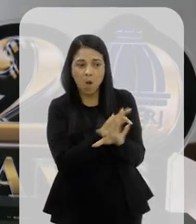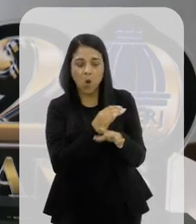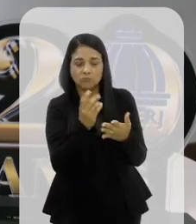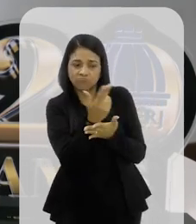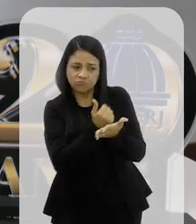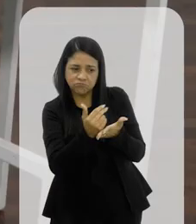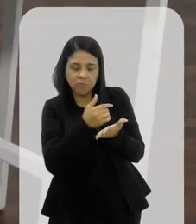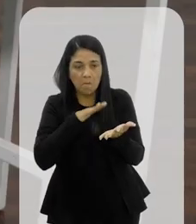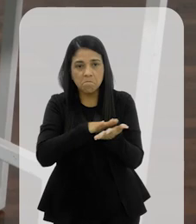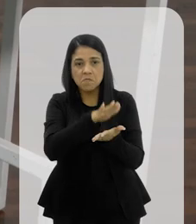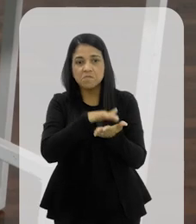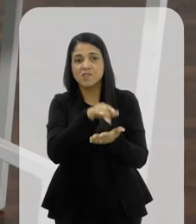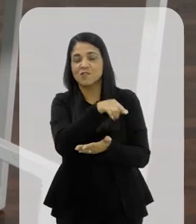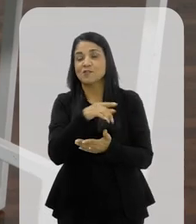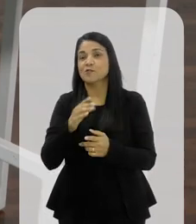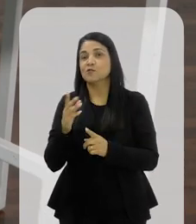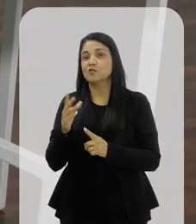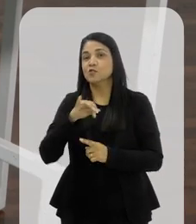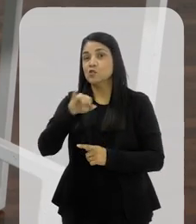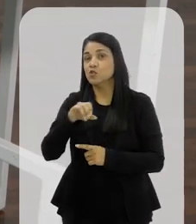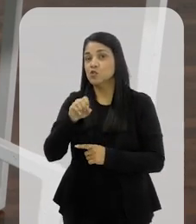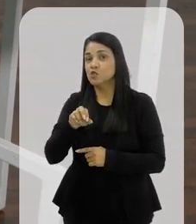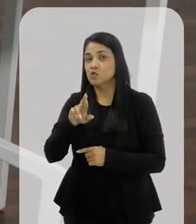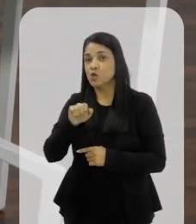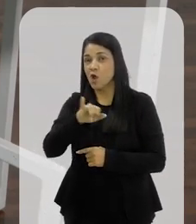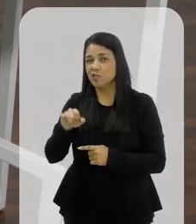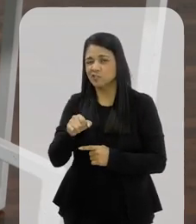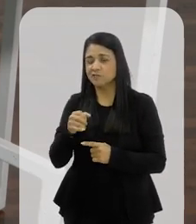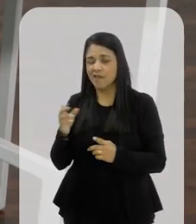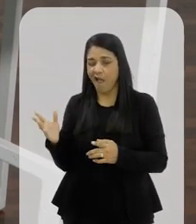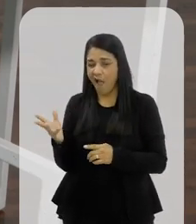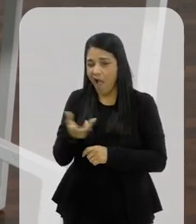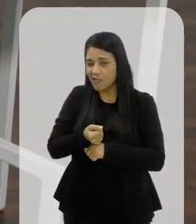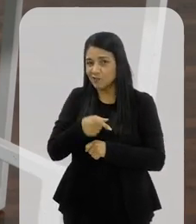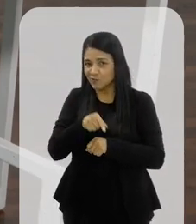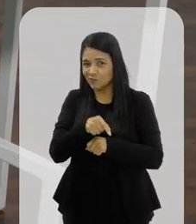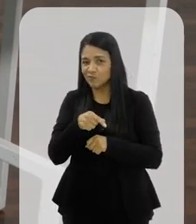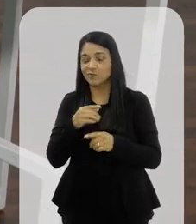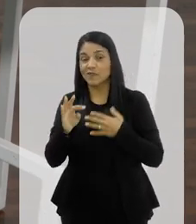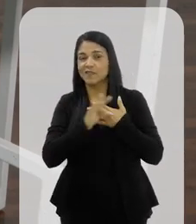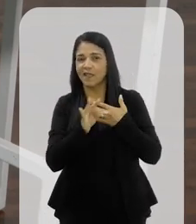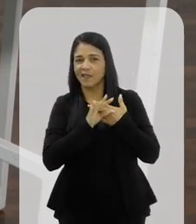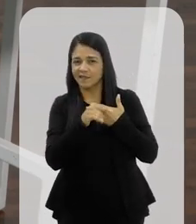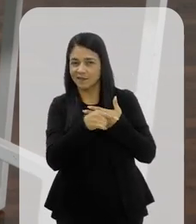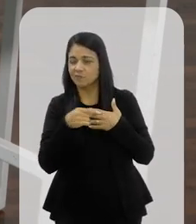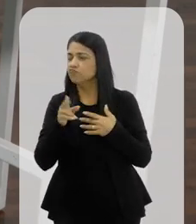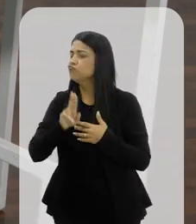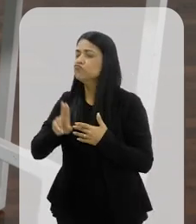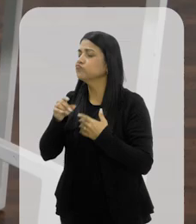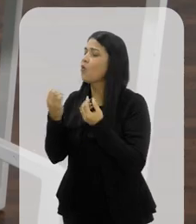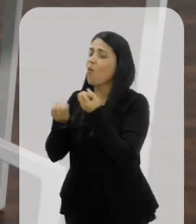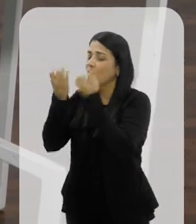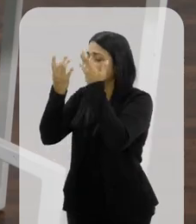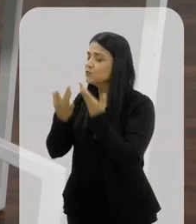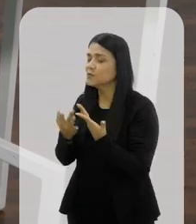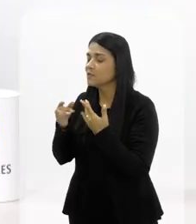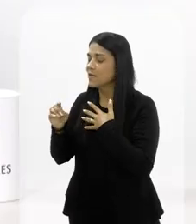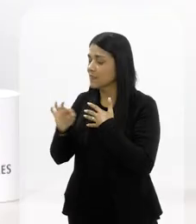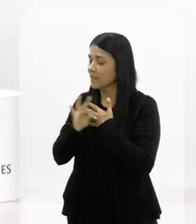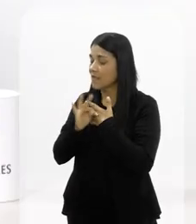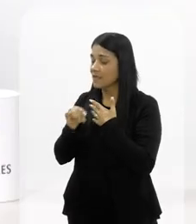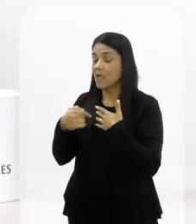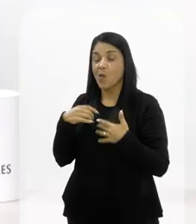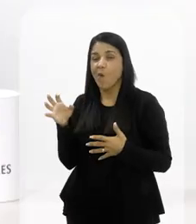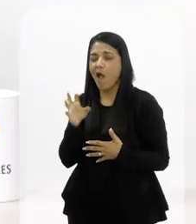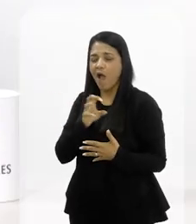imprimia então Jorge é muito ágil né na sua técnica fala um pouco da técnica que você usa eu eu acho que eu sou assim eu sou